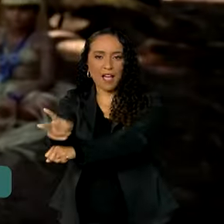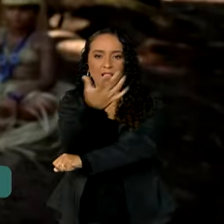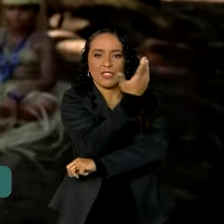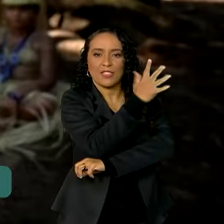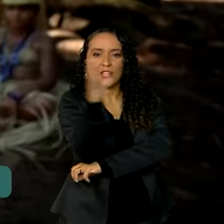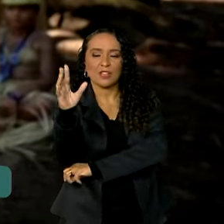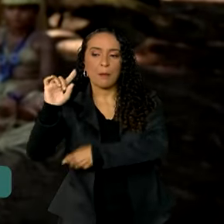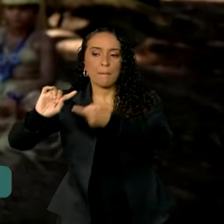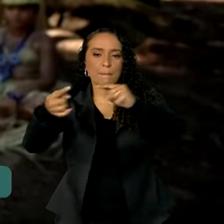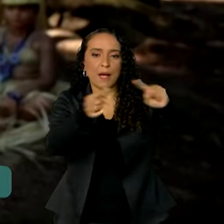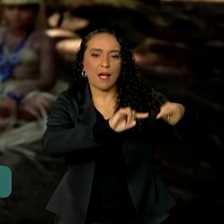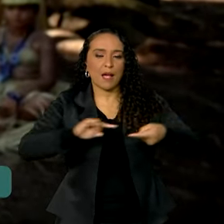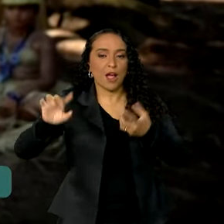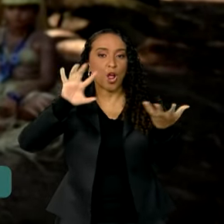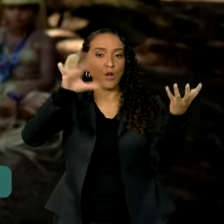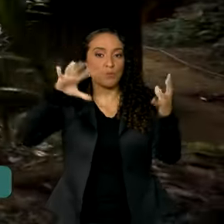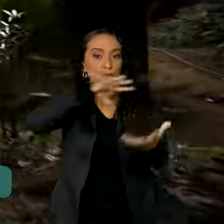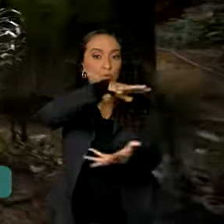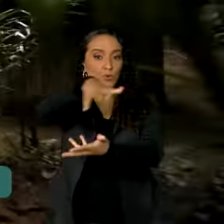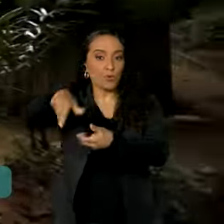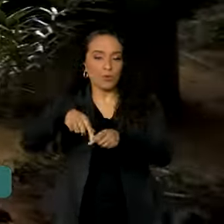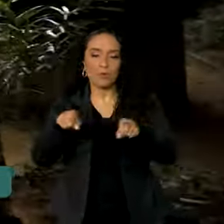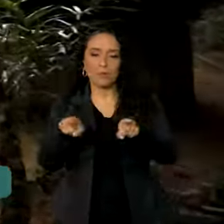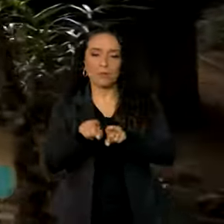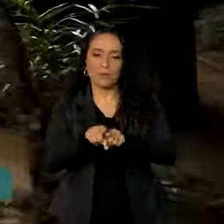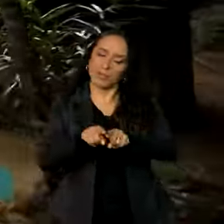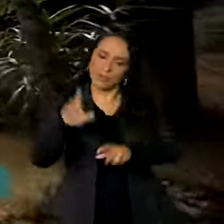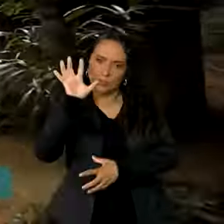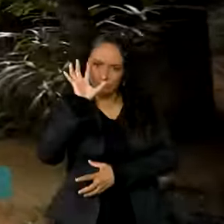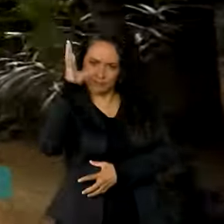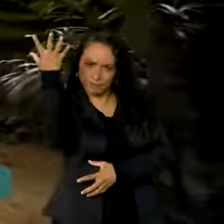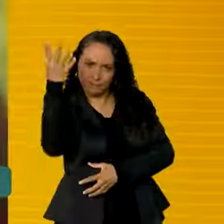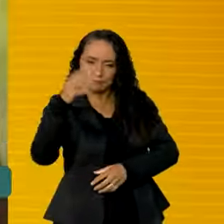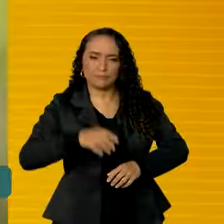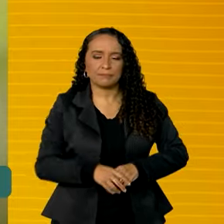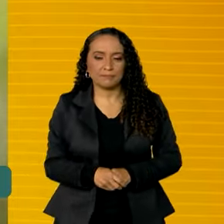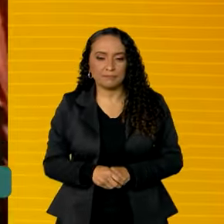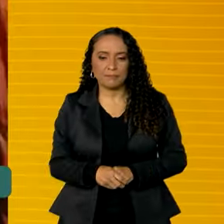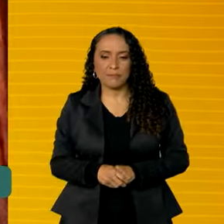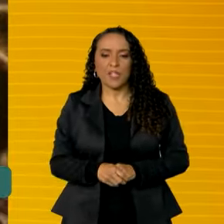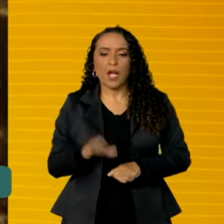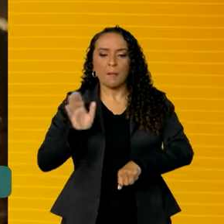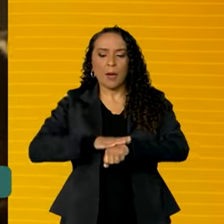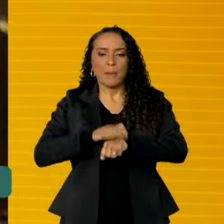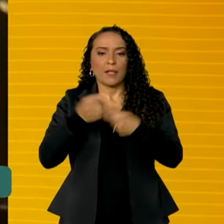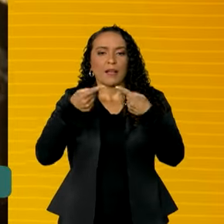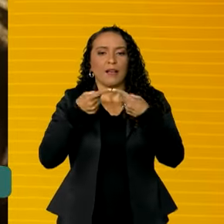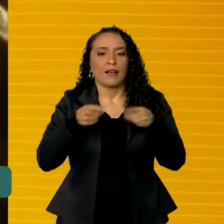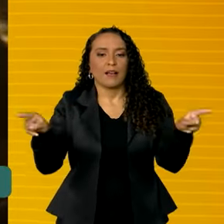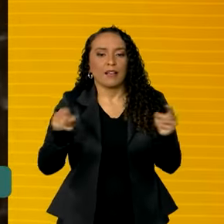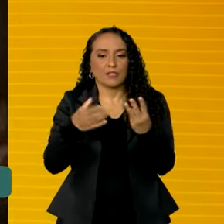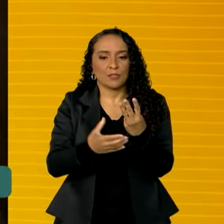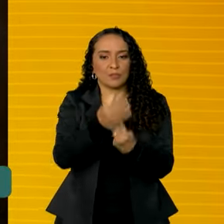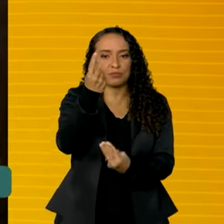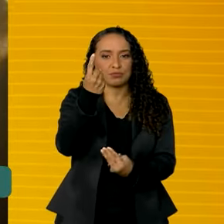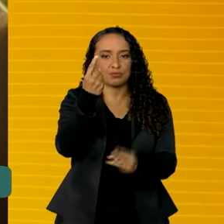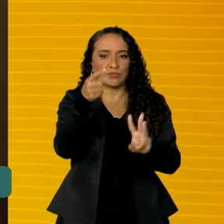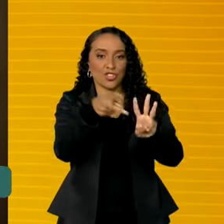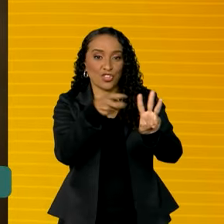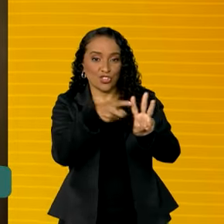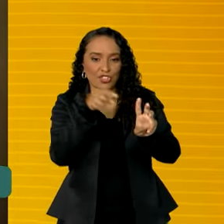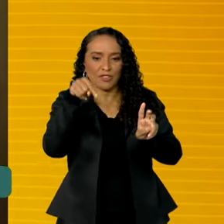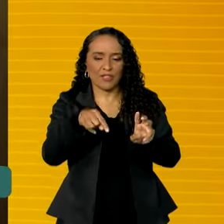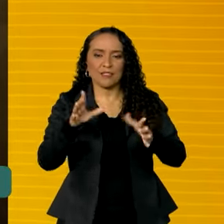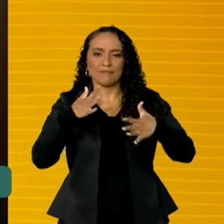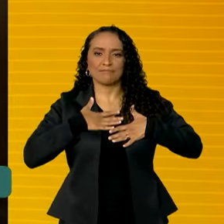nas discussões climáticas globais e tomadas de decisão. No momento que está sendo lançado o Troika Indígena, para